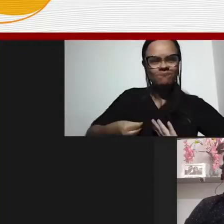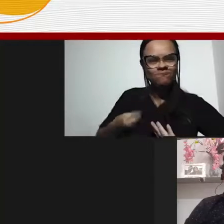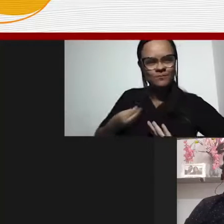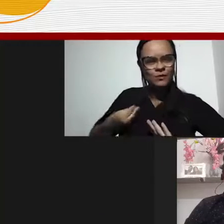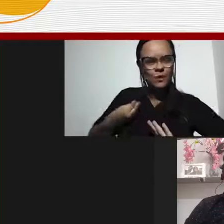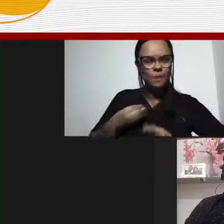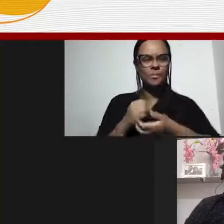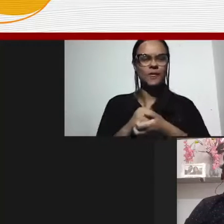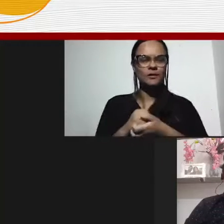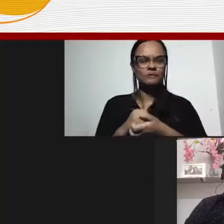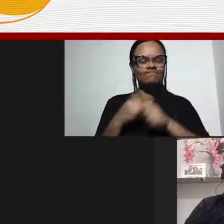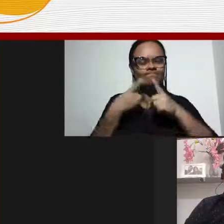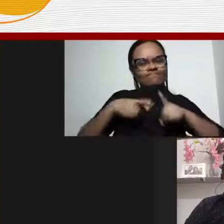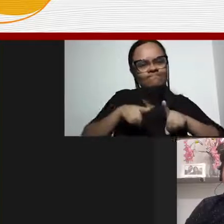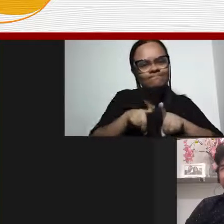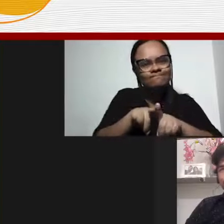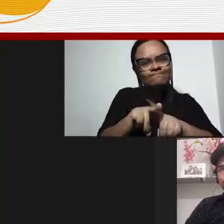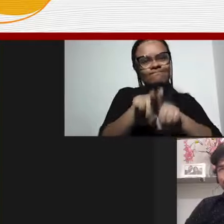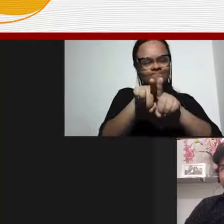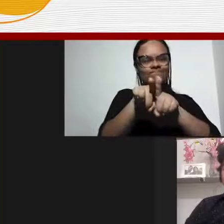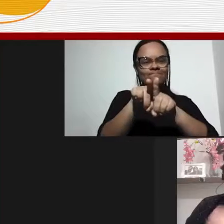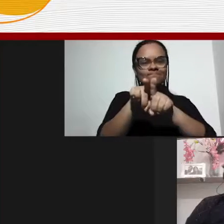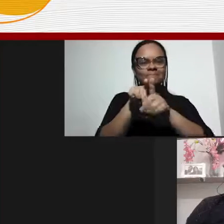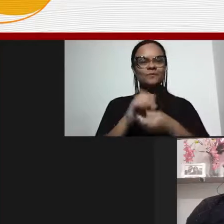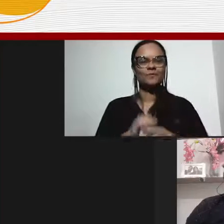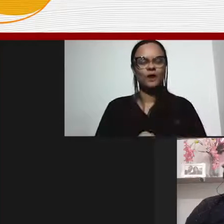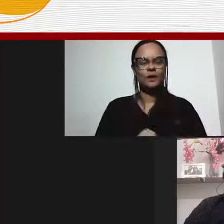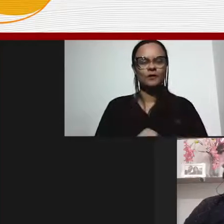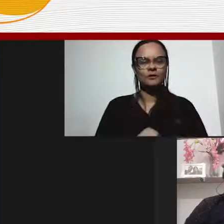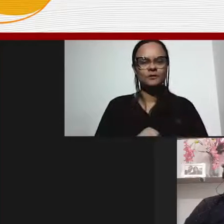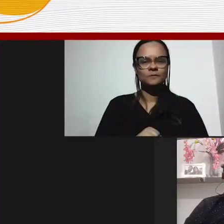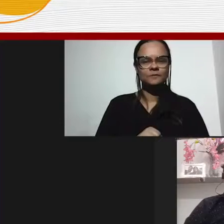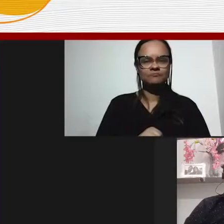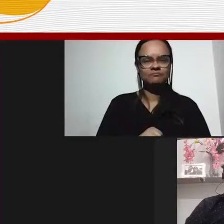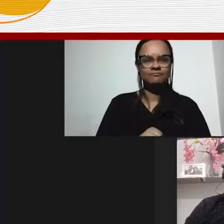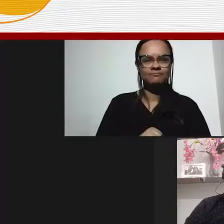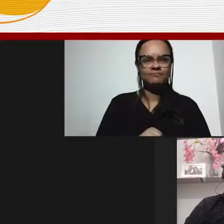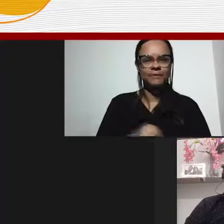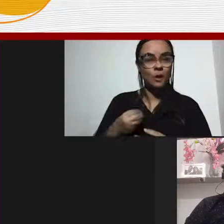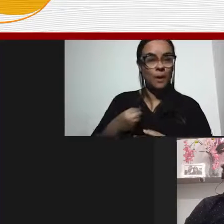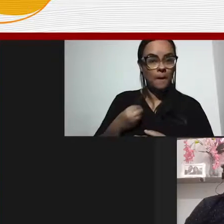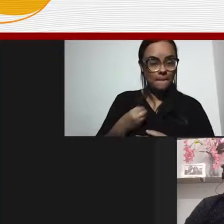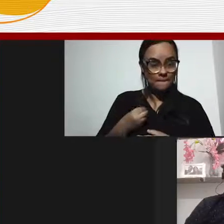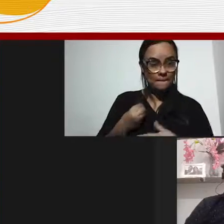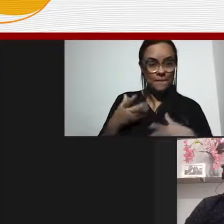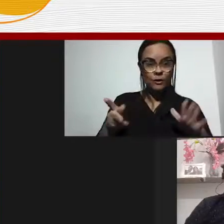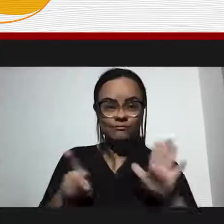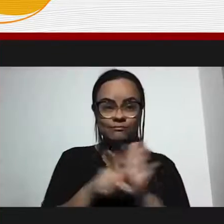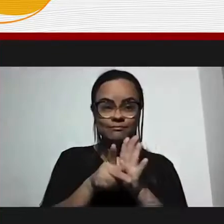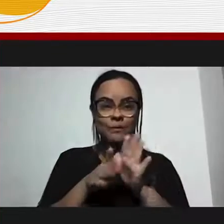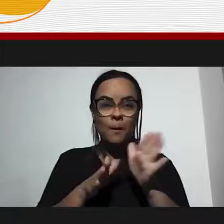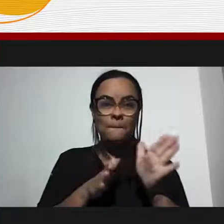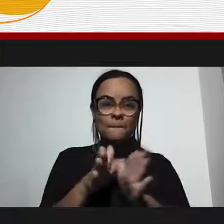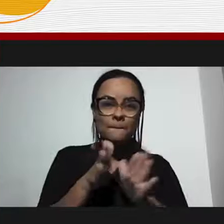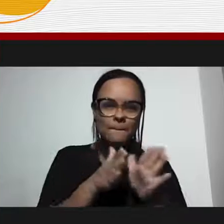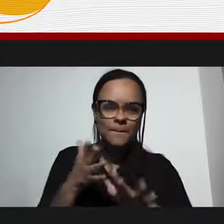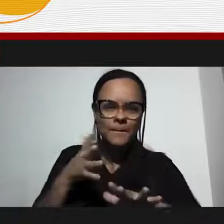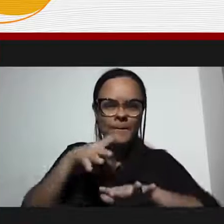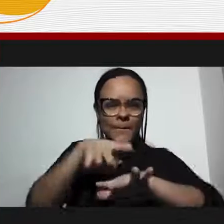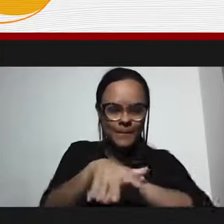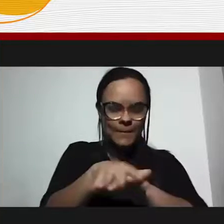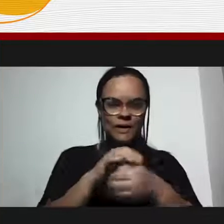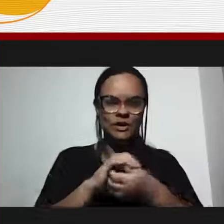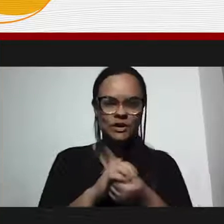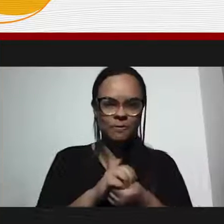um parceiro aí, né, nessa caminhada quando a gente fala de militância e inclusão. Antes da gente iniciar a